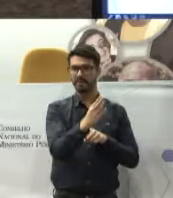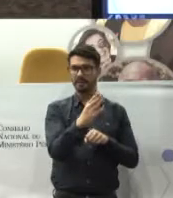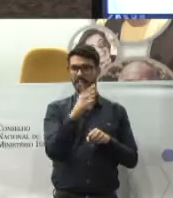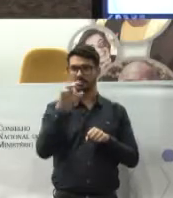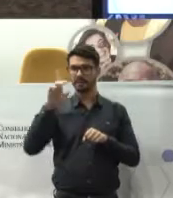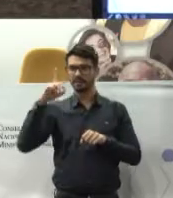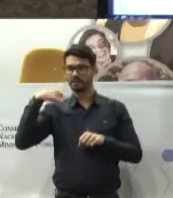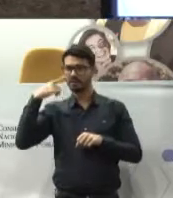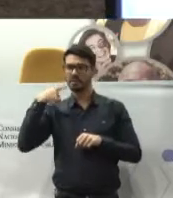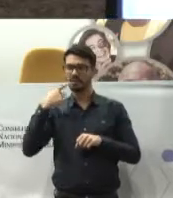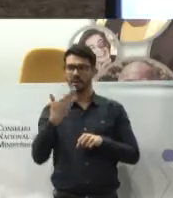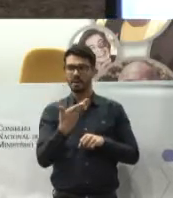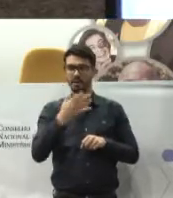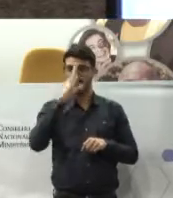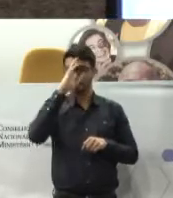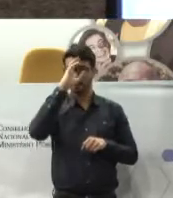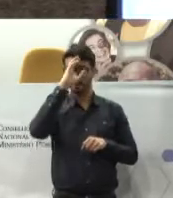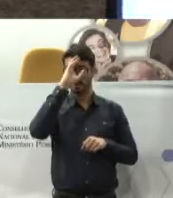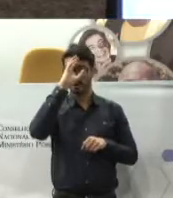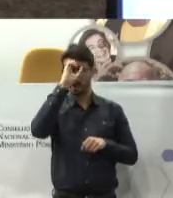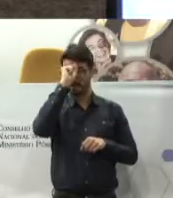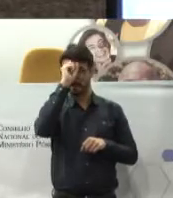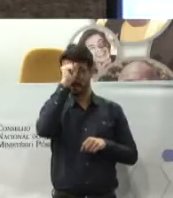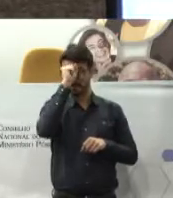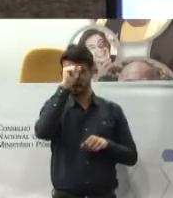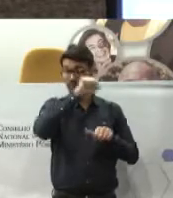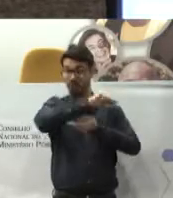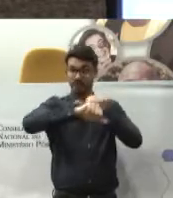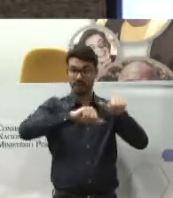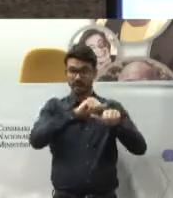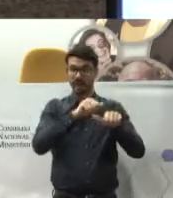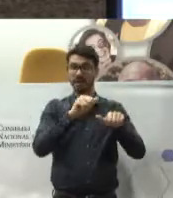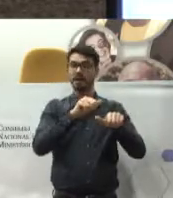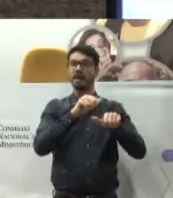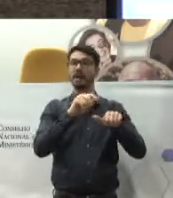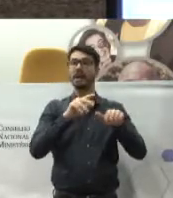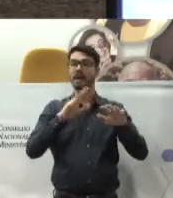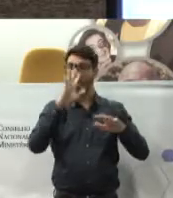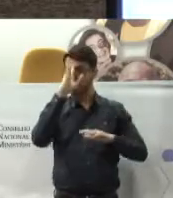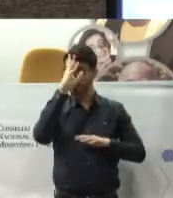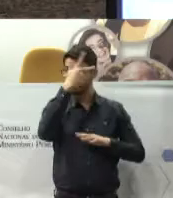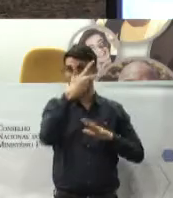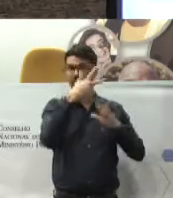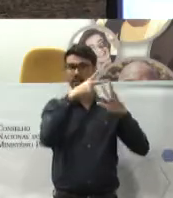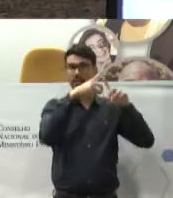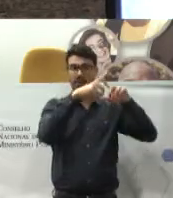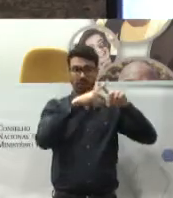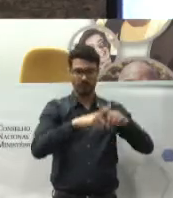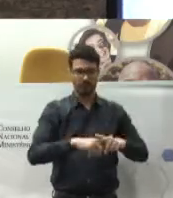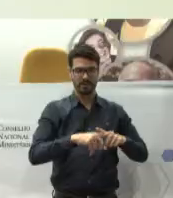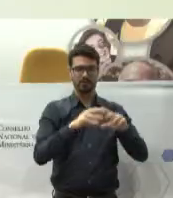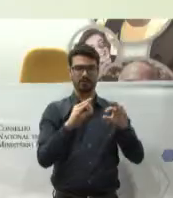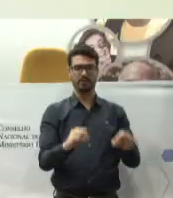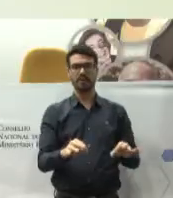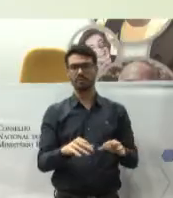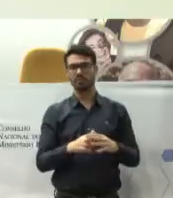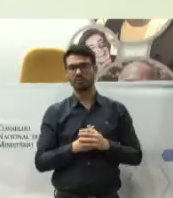agora nós temos que aprender a solucionar o conflito, a tratar o conflito de forma adequada.